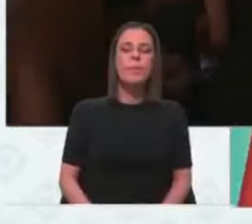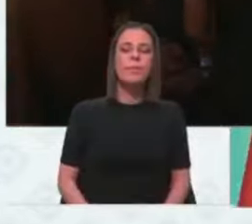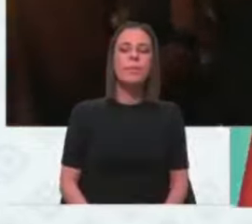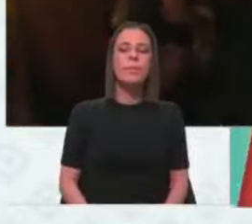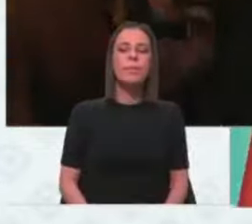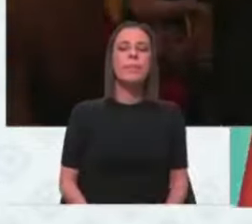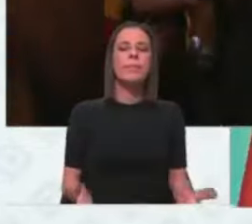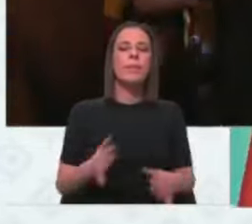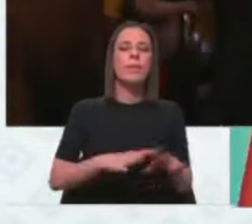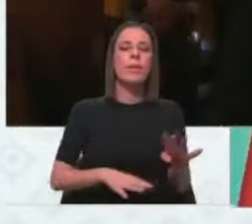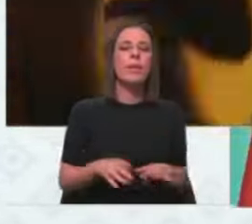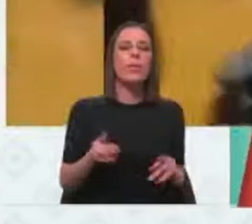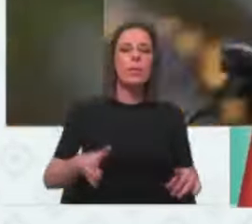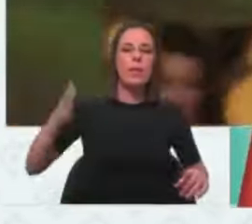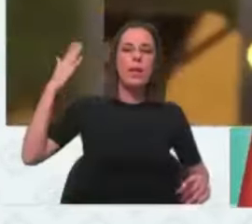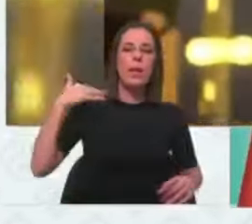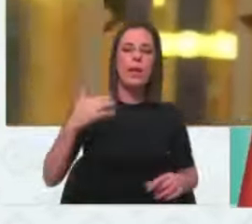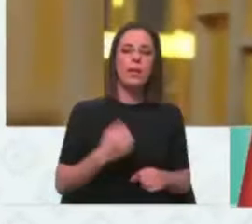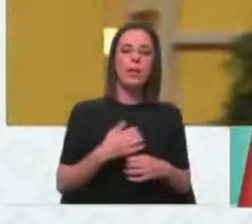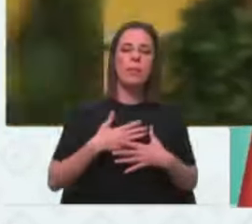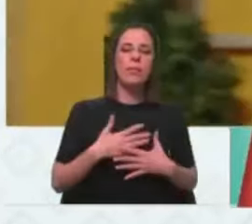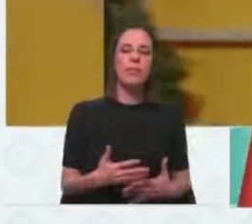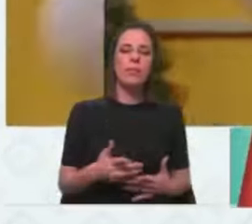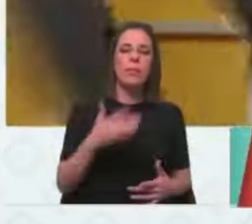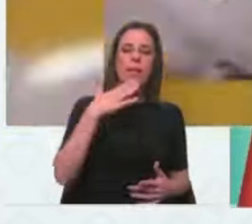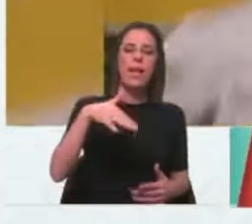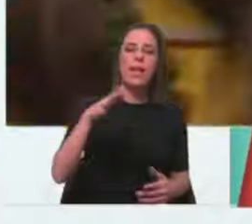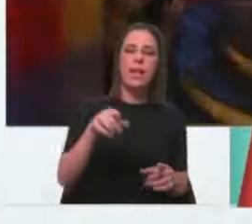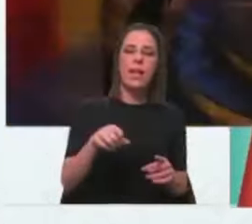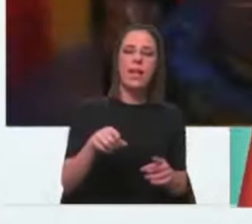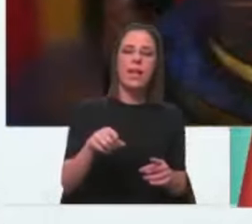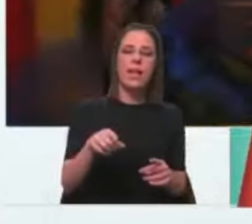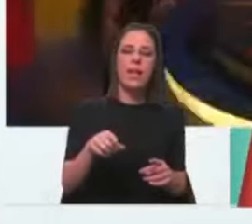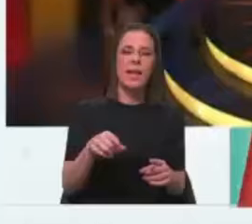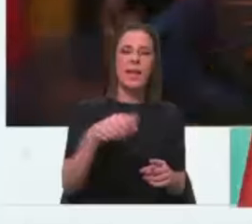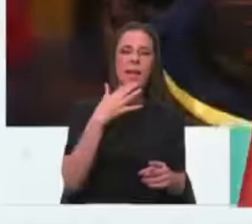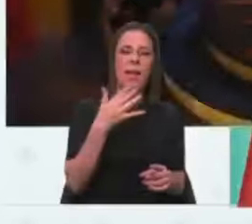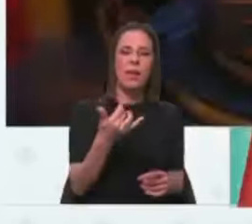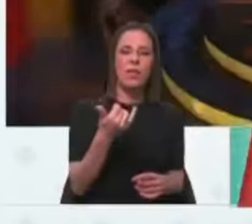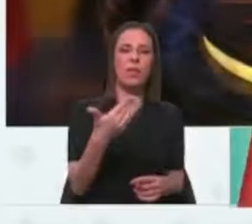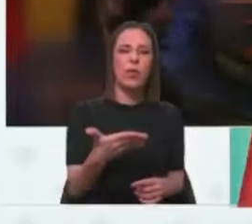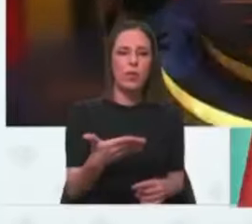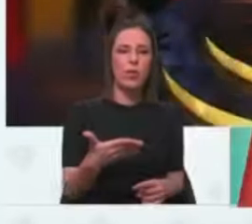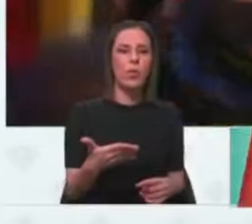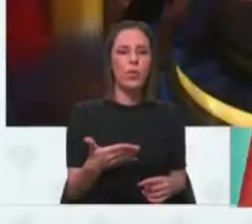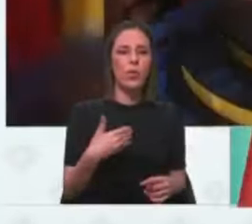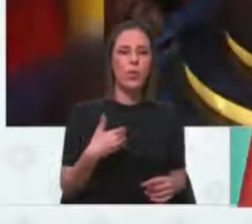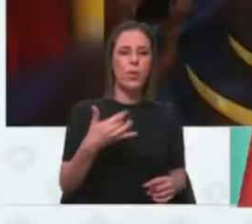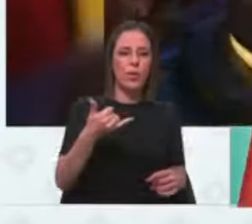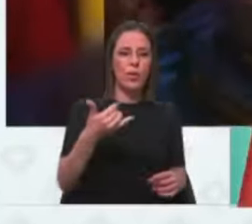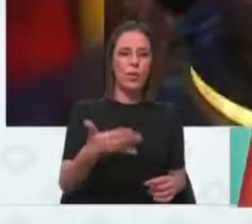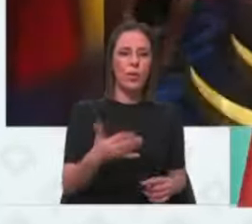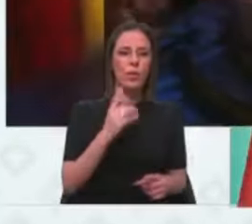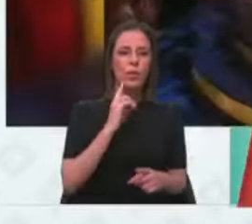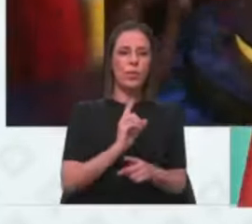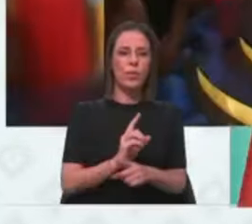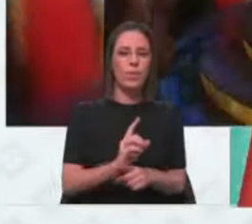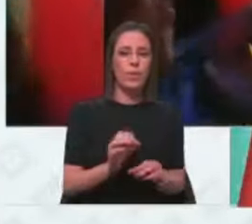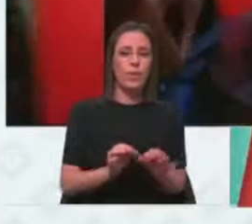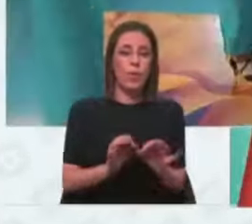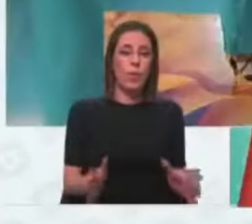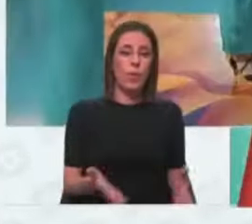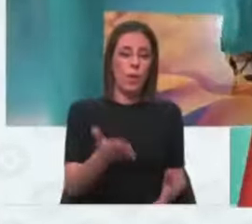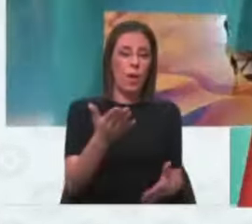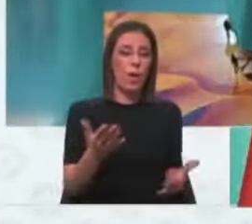E o que é que tu fazias na altura? Olha, na altura que estava... Que idade é que tinhas? Tinha 21. Oh. Tinha 21 e estava... Estou praticamente